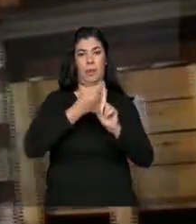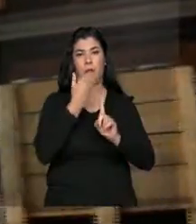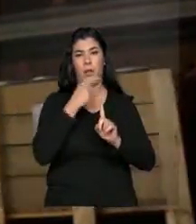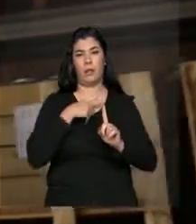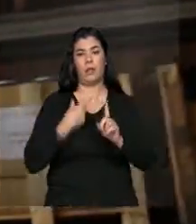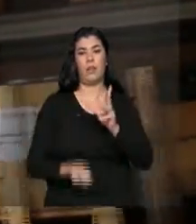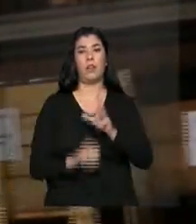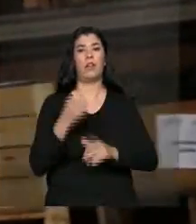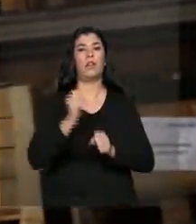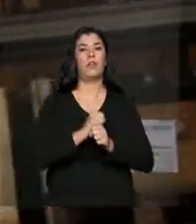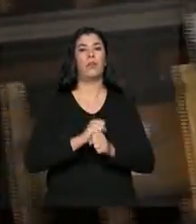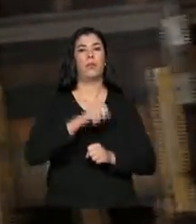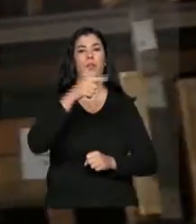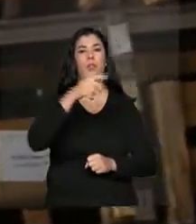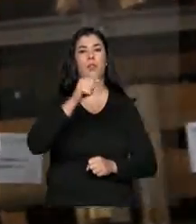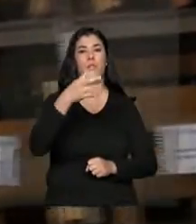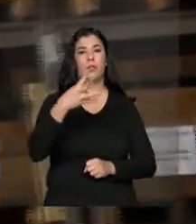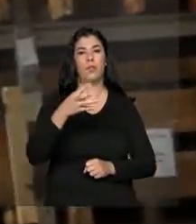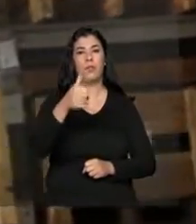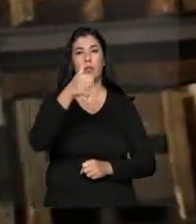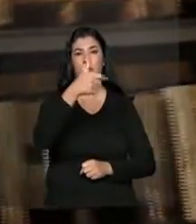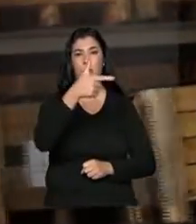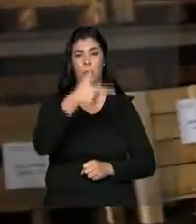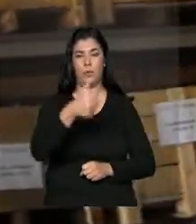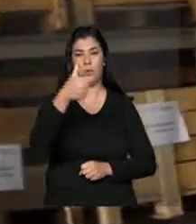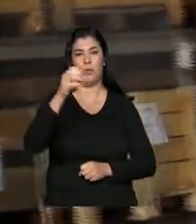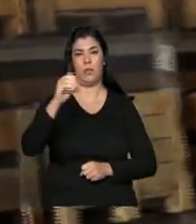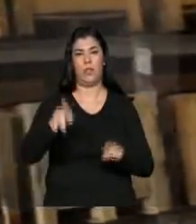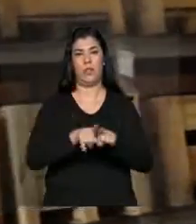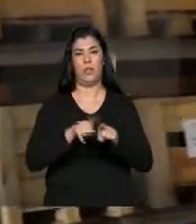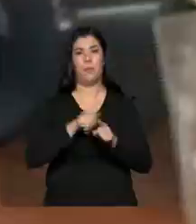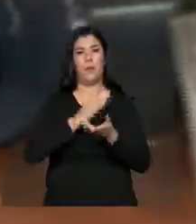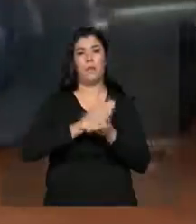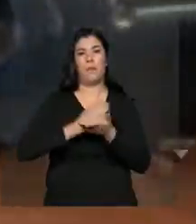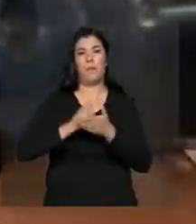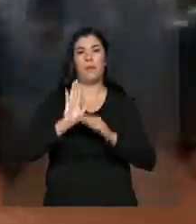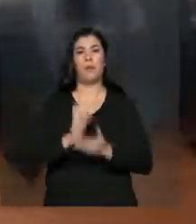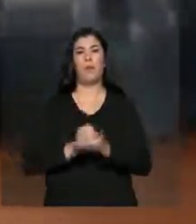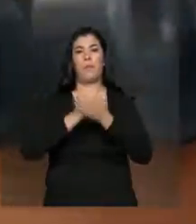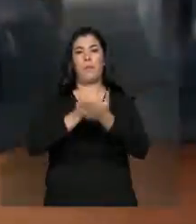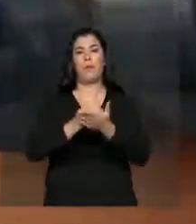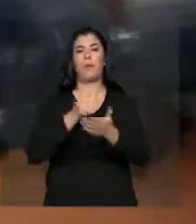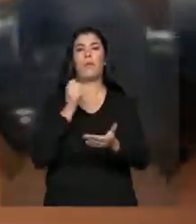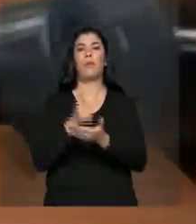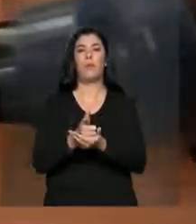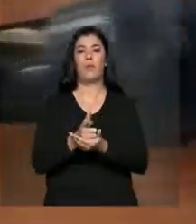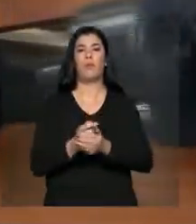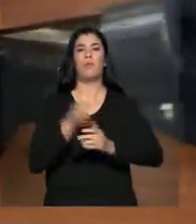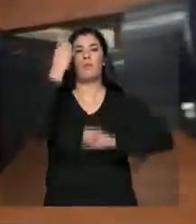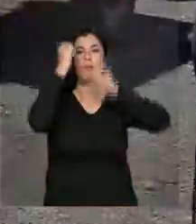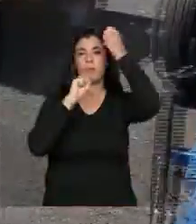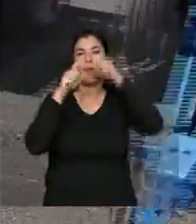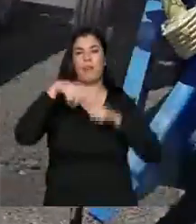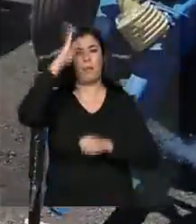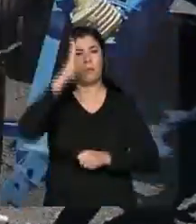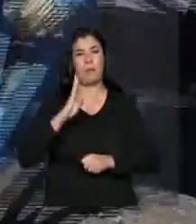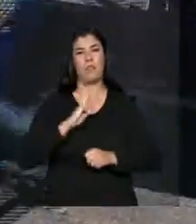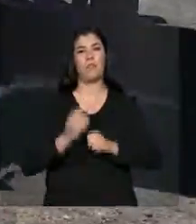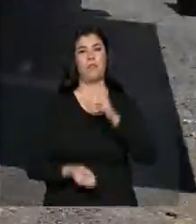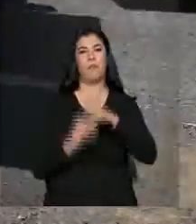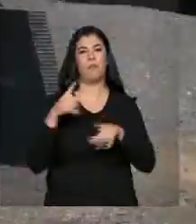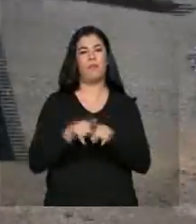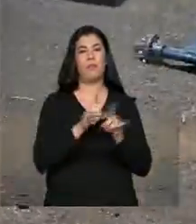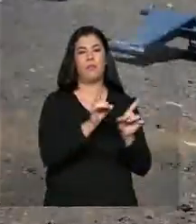para financiar a compra de máquinas e equipamentos agrícolas produzidos no Brasil para outros países. A